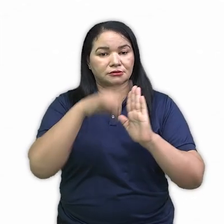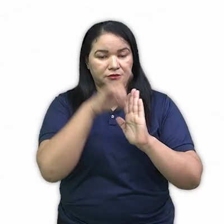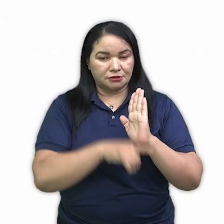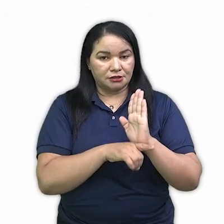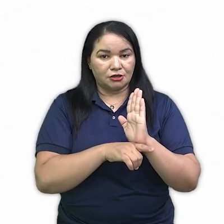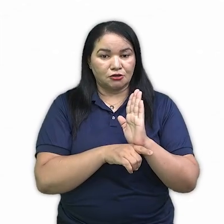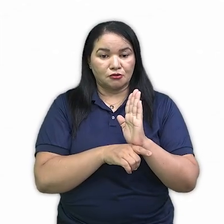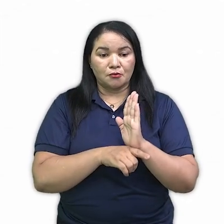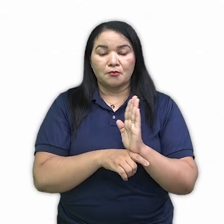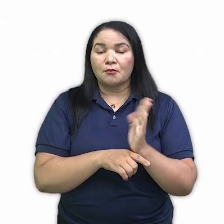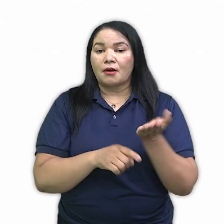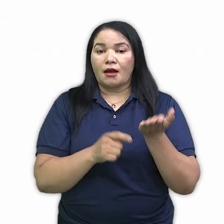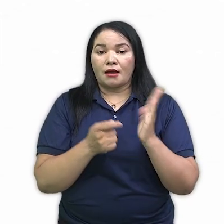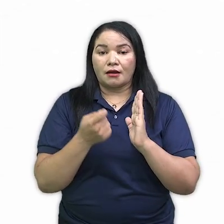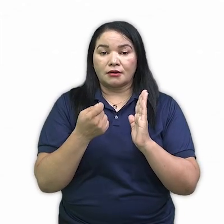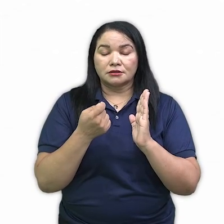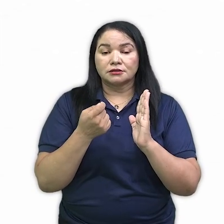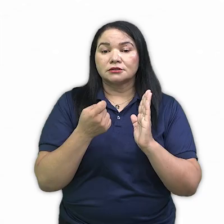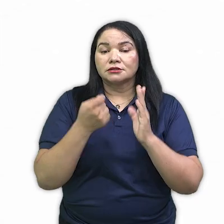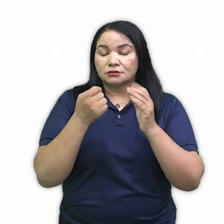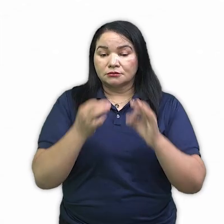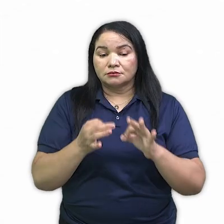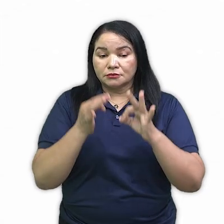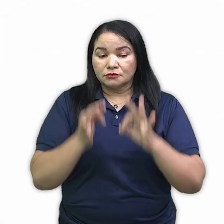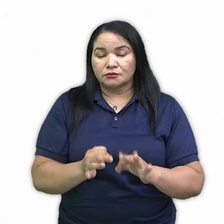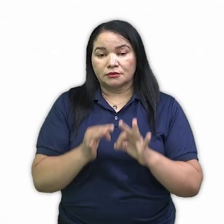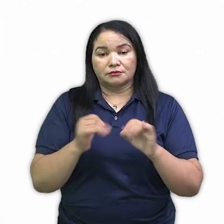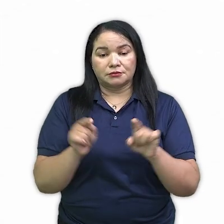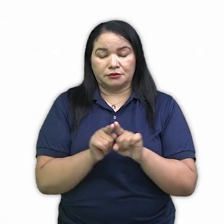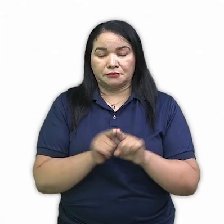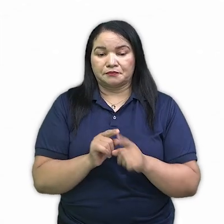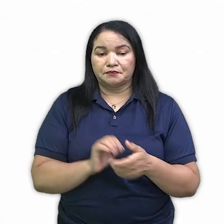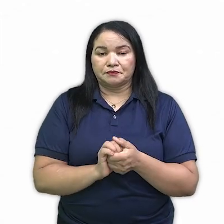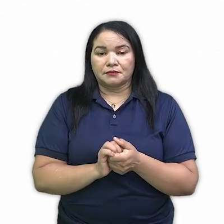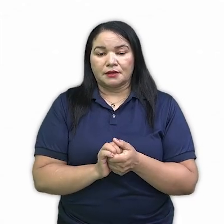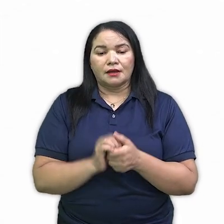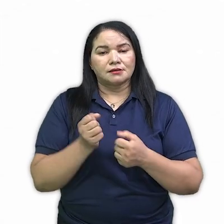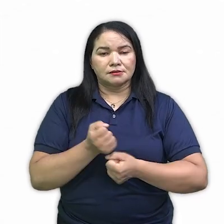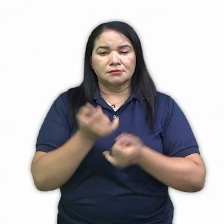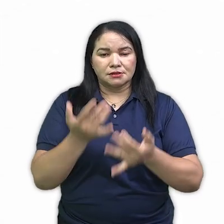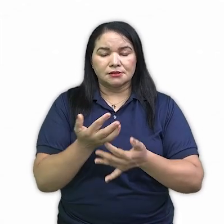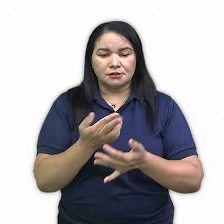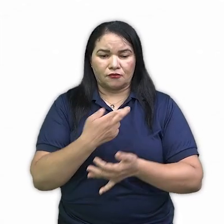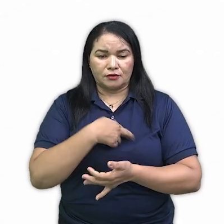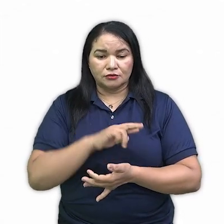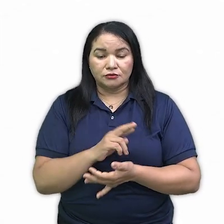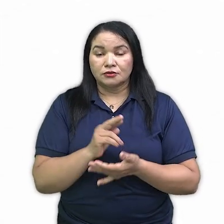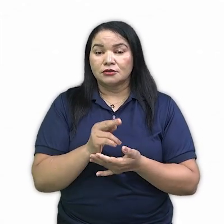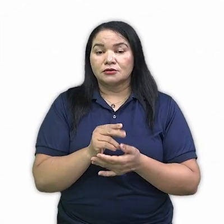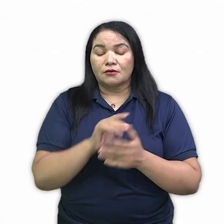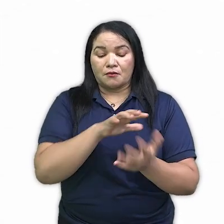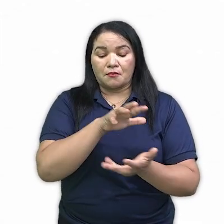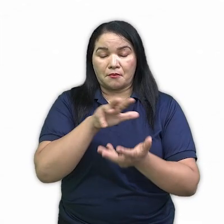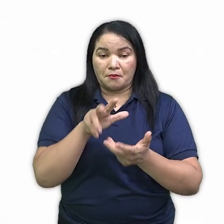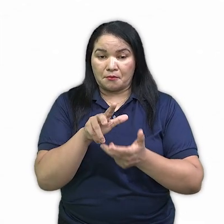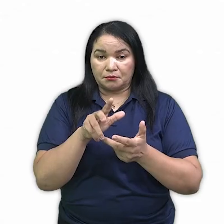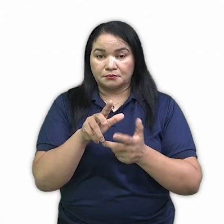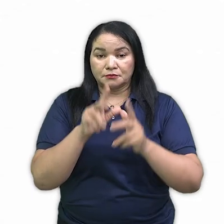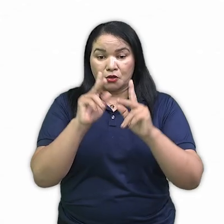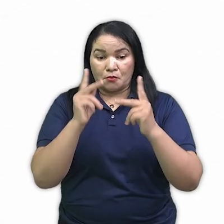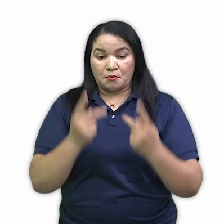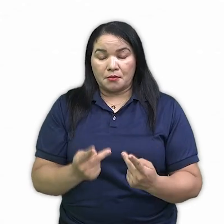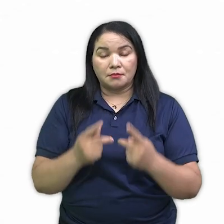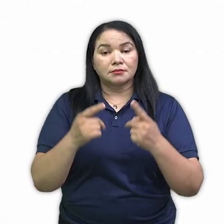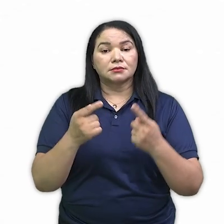esse direito aí. Na expressão religiosa, o ser humano, ele encontra o quê? Condições para